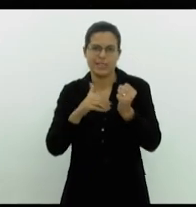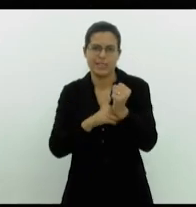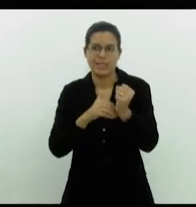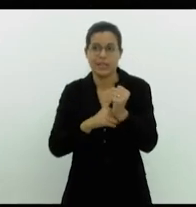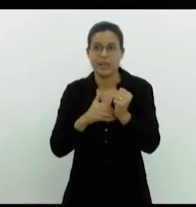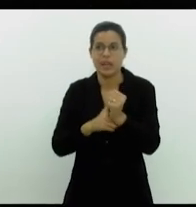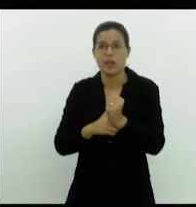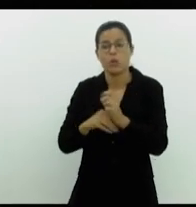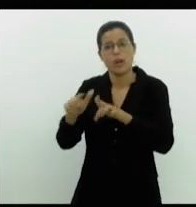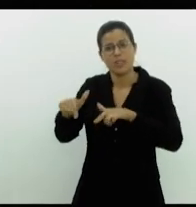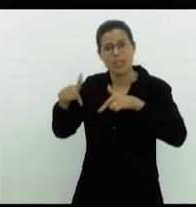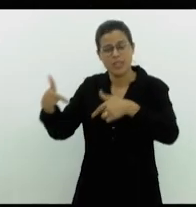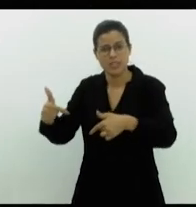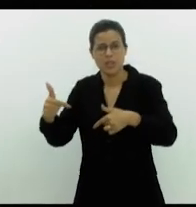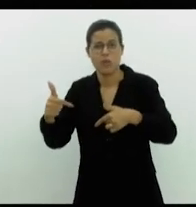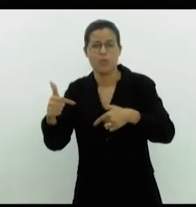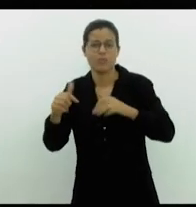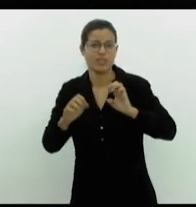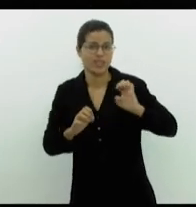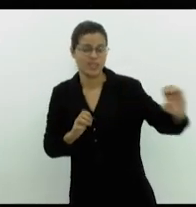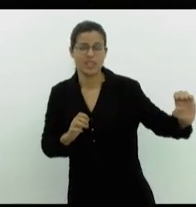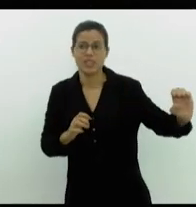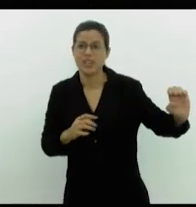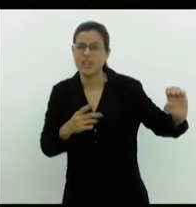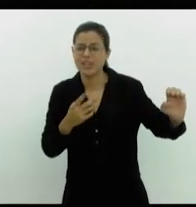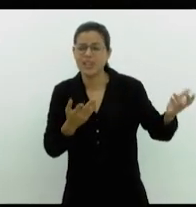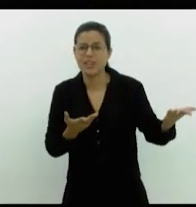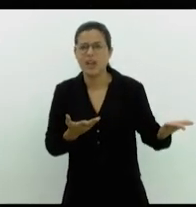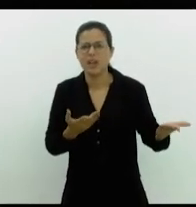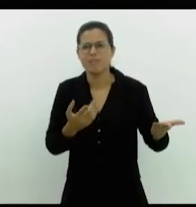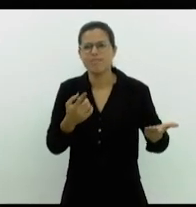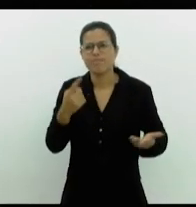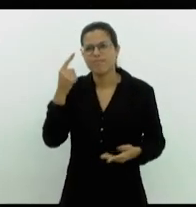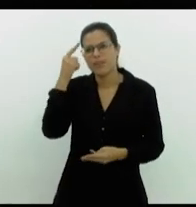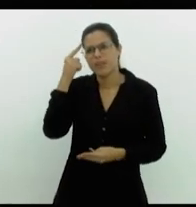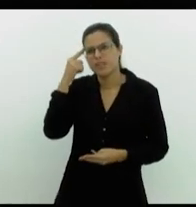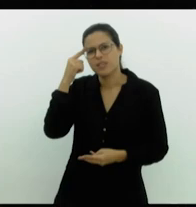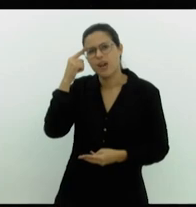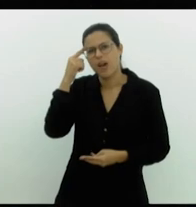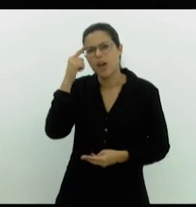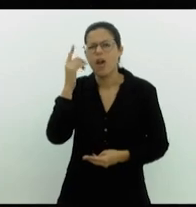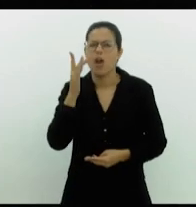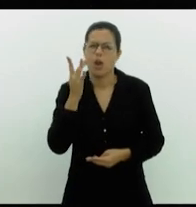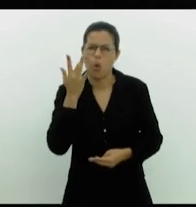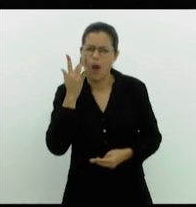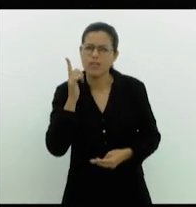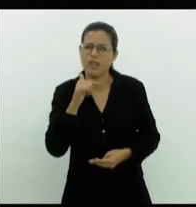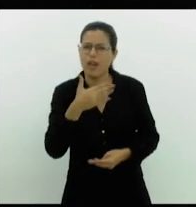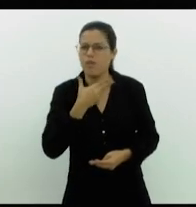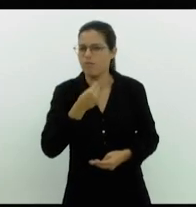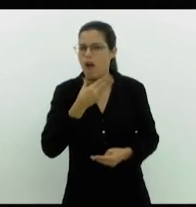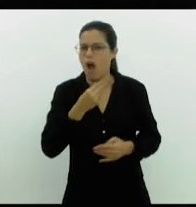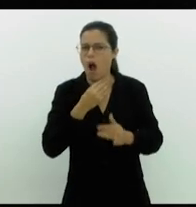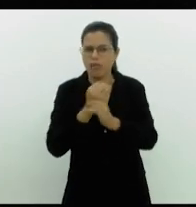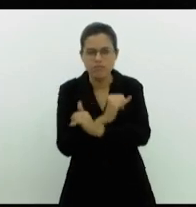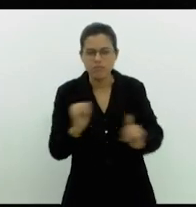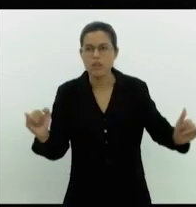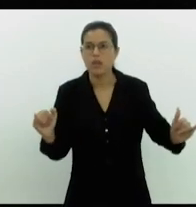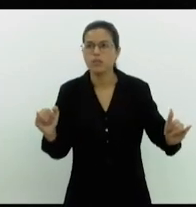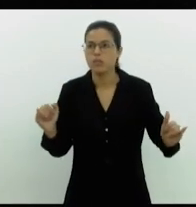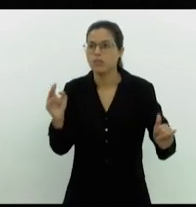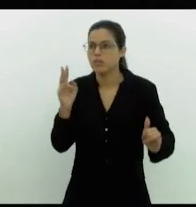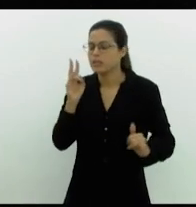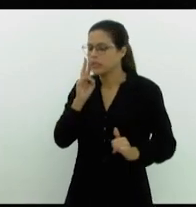atitudes da esquerda que por um momento você fala assim, cara, eu creio por Deus que isso deve ser fake news. E aí eu caio em mim e